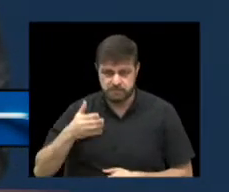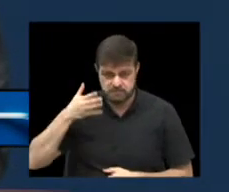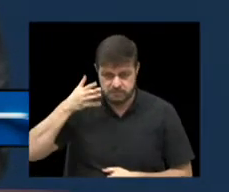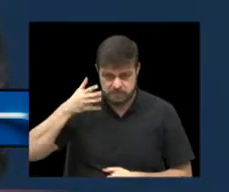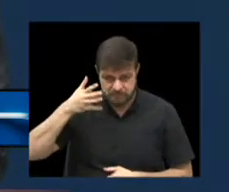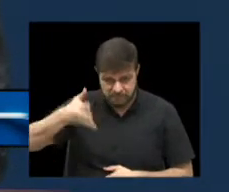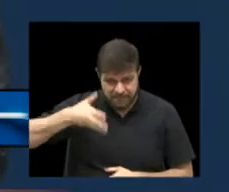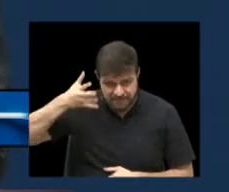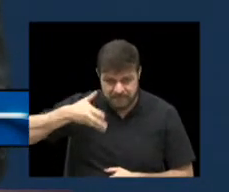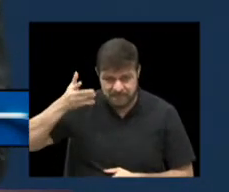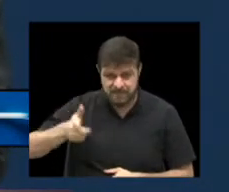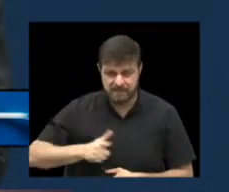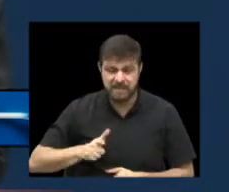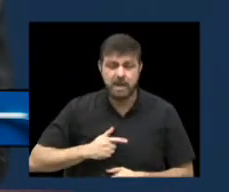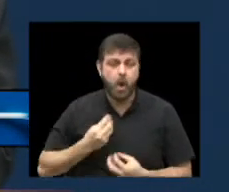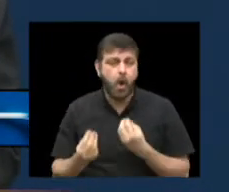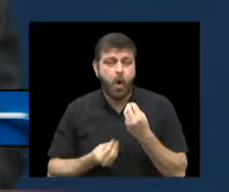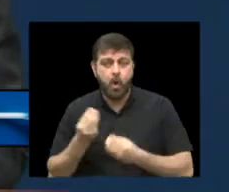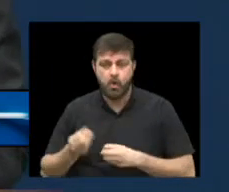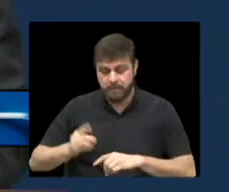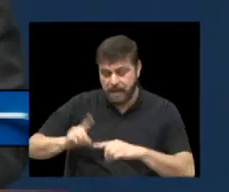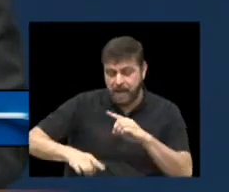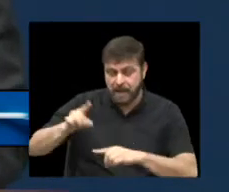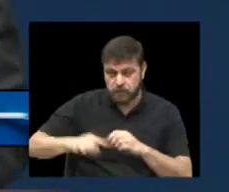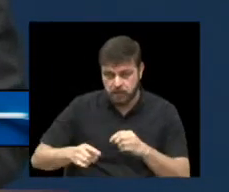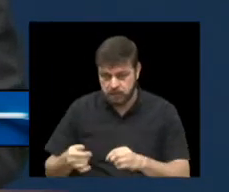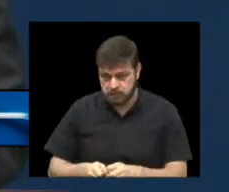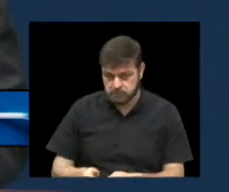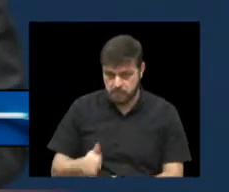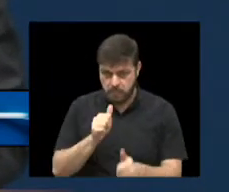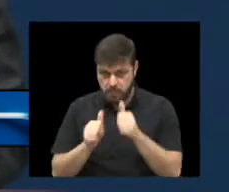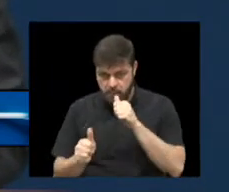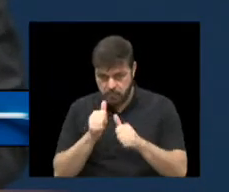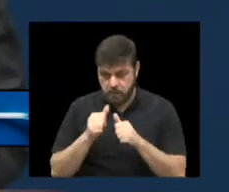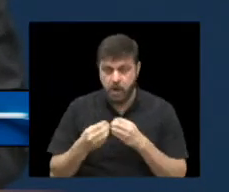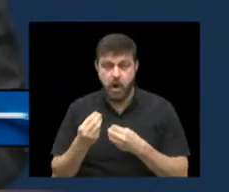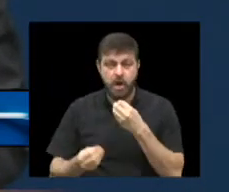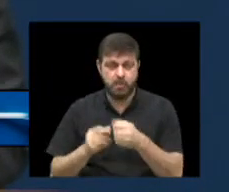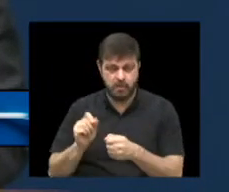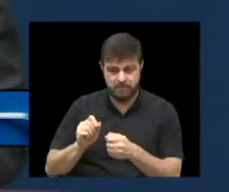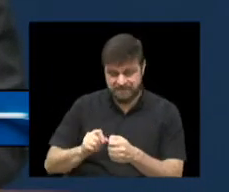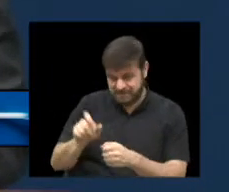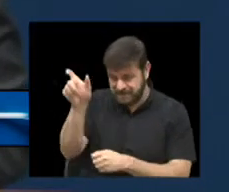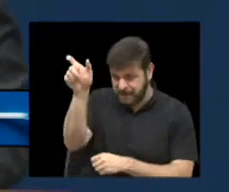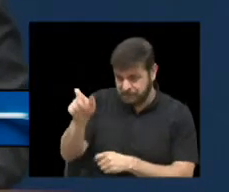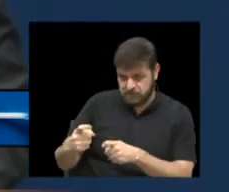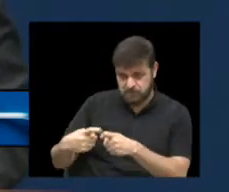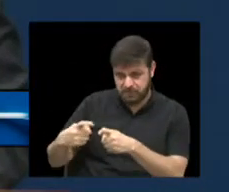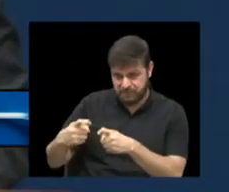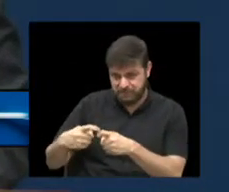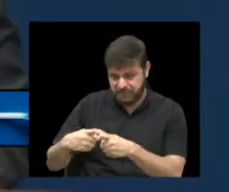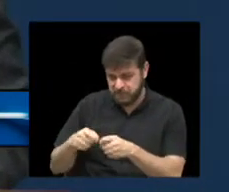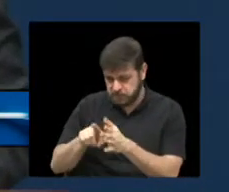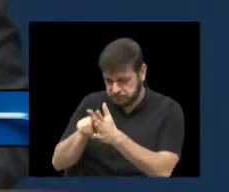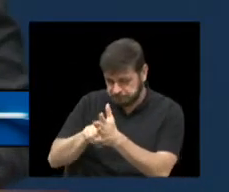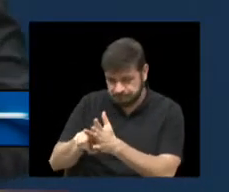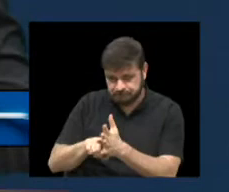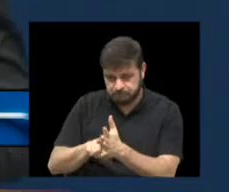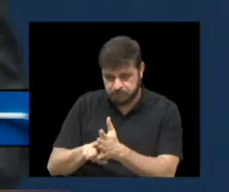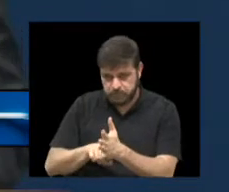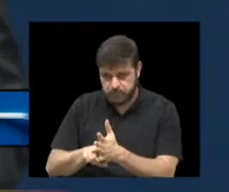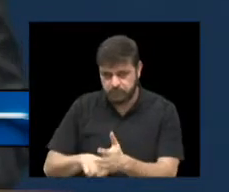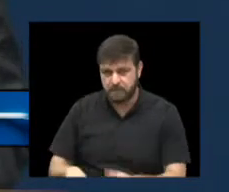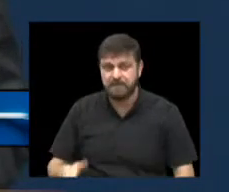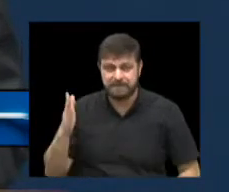das Substâncias Psicoativas e a Redução de Danos, com a doutora Silvia Casenave, doutora em toxicologia e mestre em